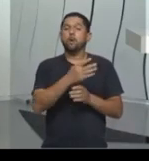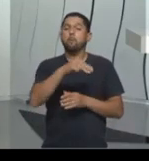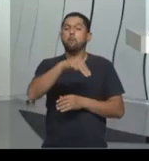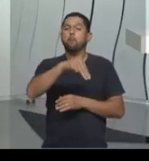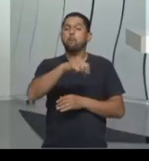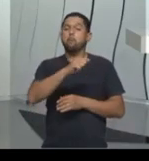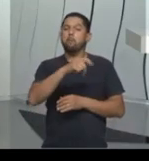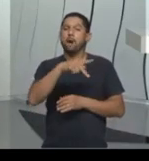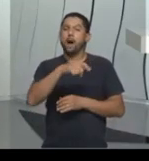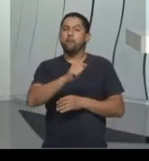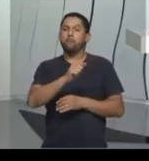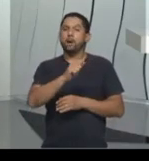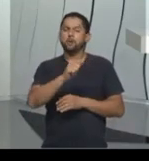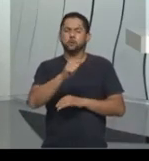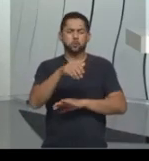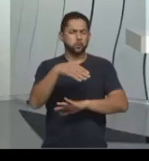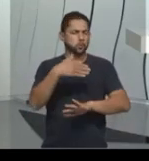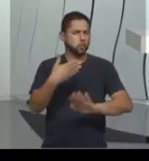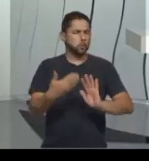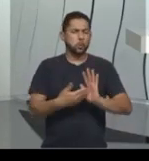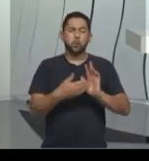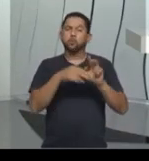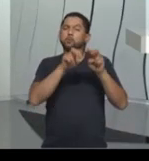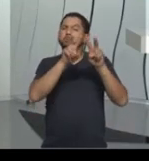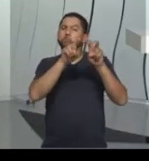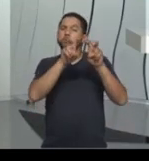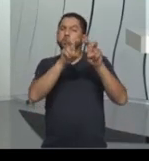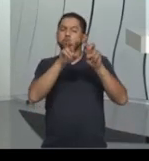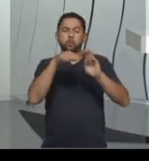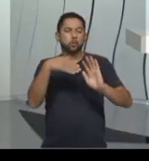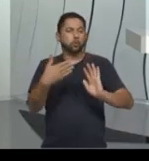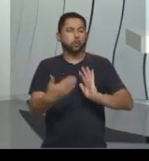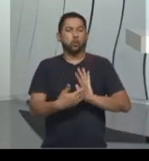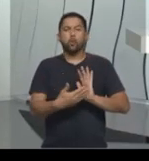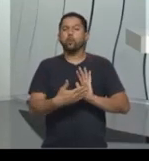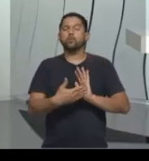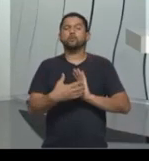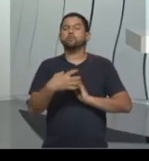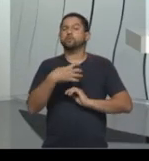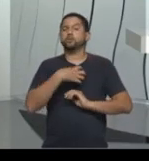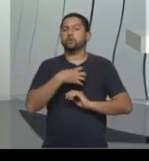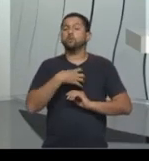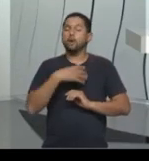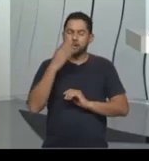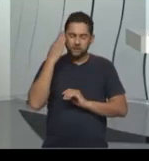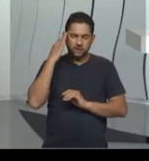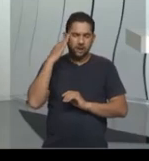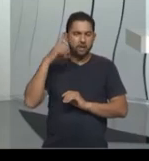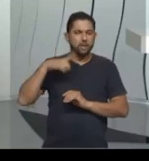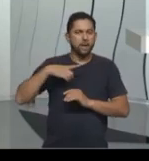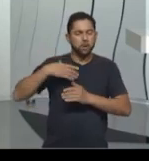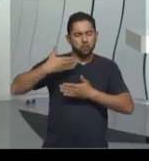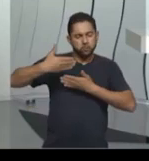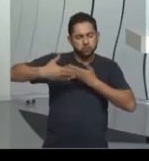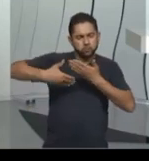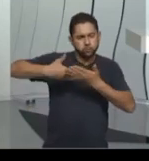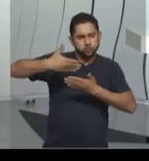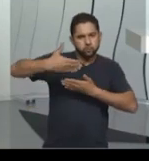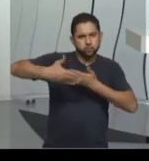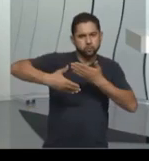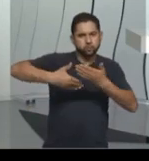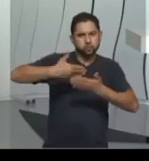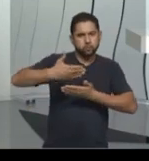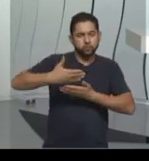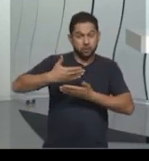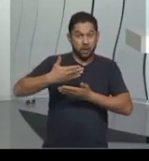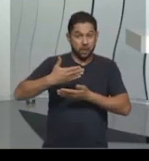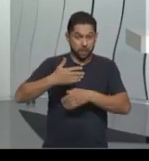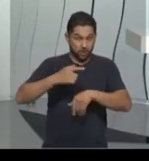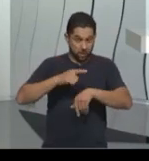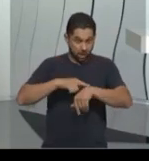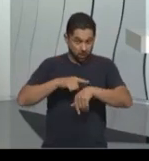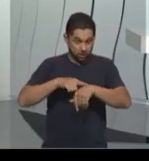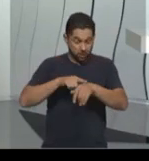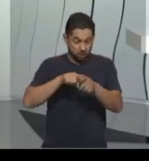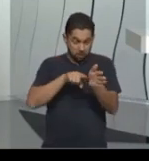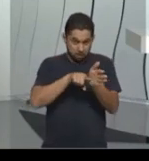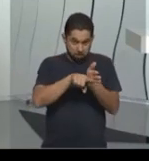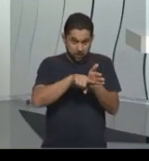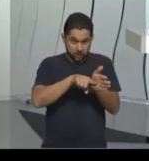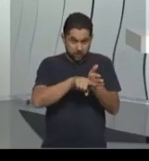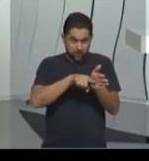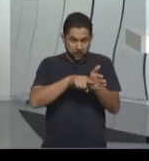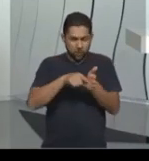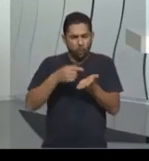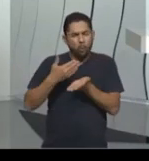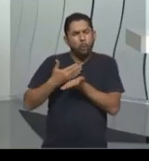as formas, de todos os tipos. A gente sabe que ela foi evoluindo ao longo do tempo. Então, quando você pega aí os primórdios da humanidade,